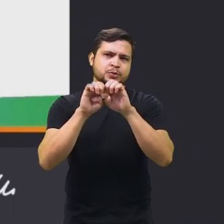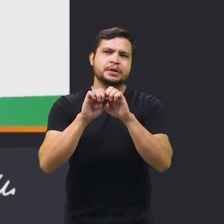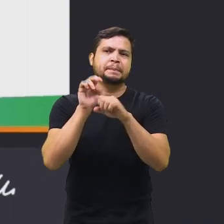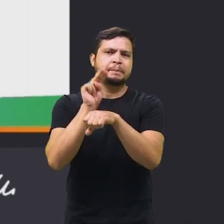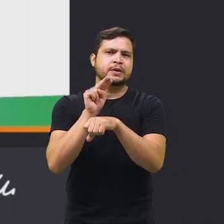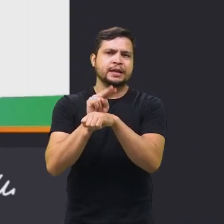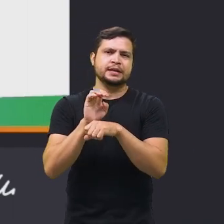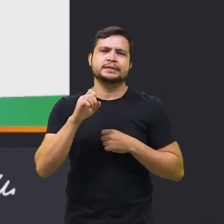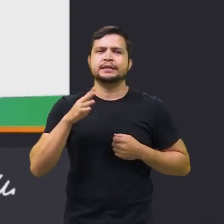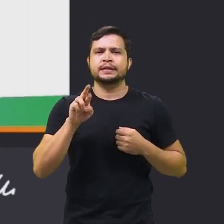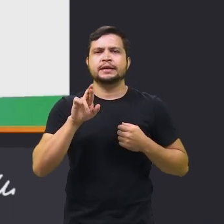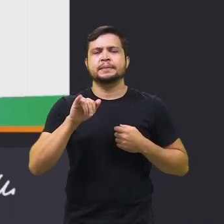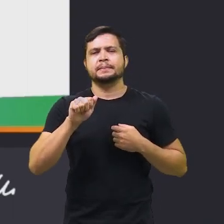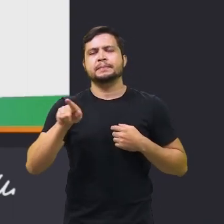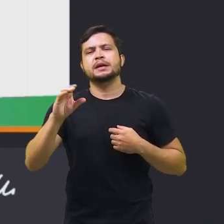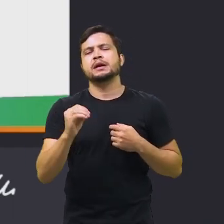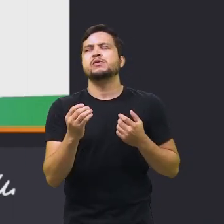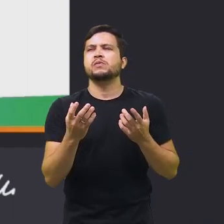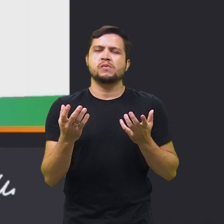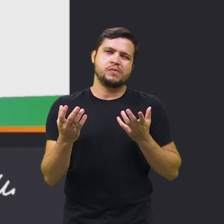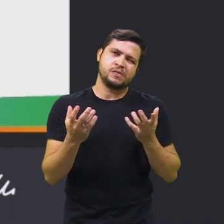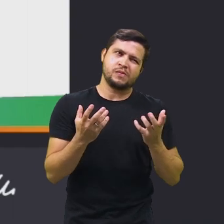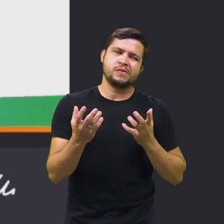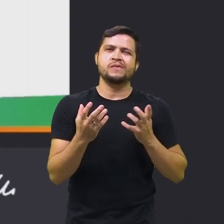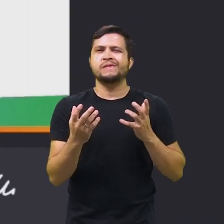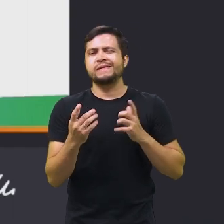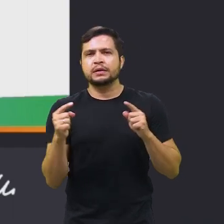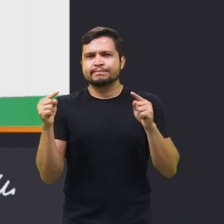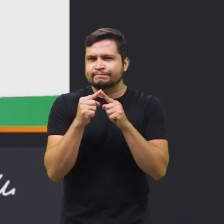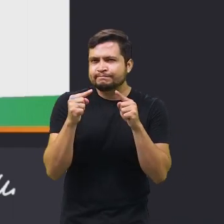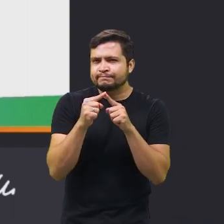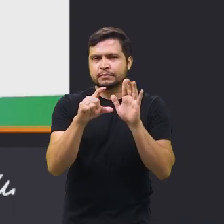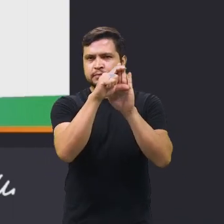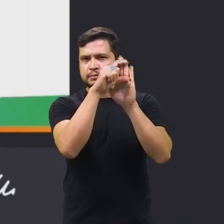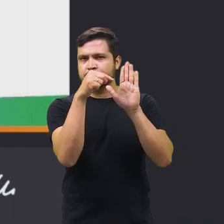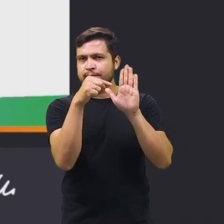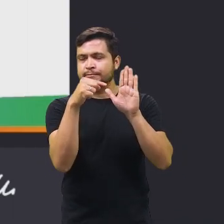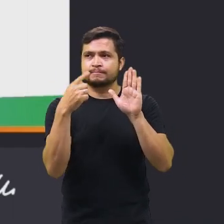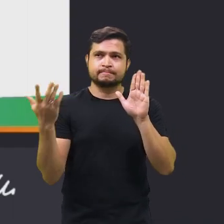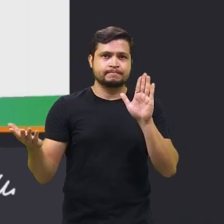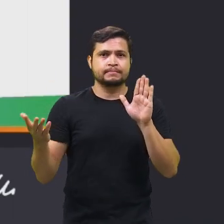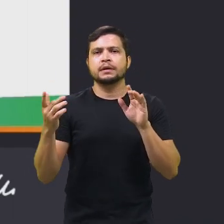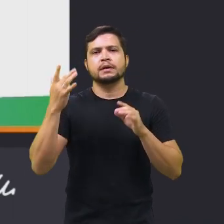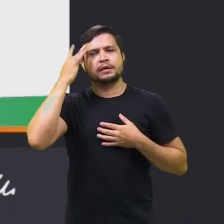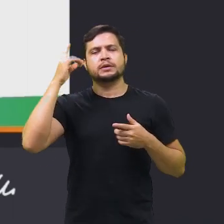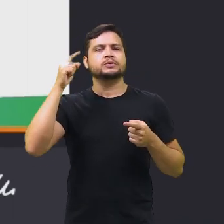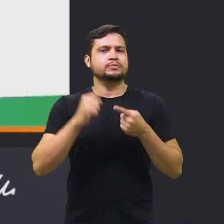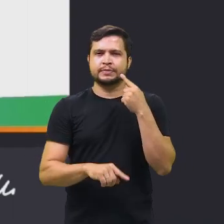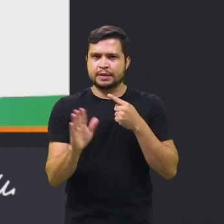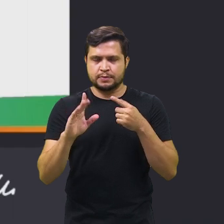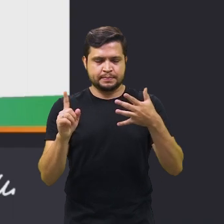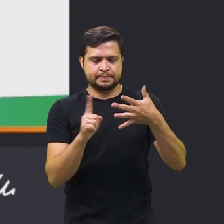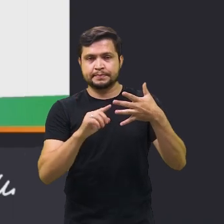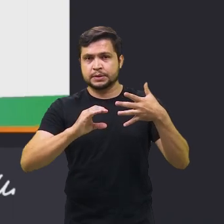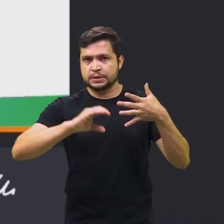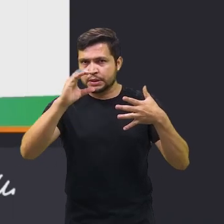protege o embrião. Proteger o embrião e aumentar a variabilidade genética. Será que isso está interligado? Provavelmente não. Vamos